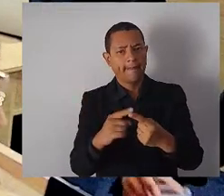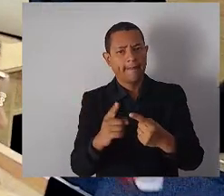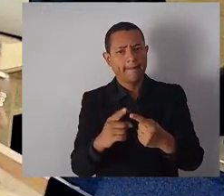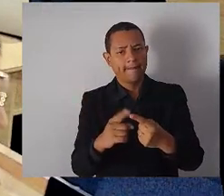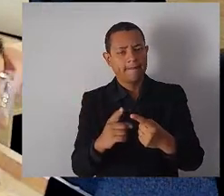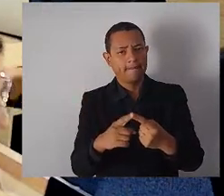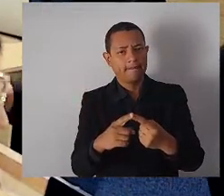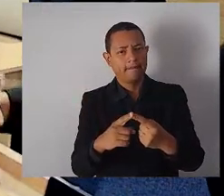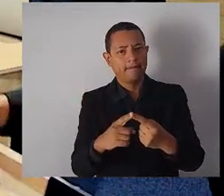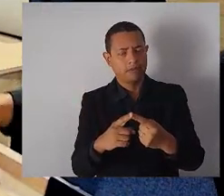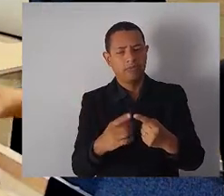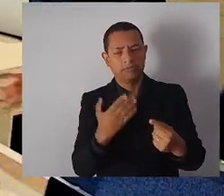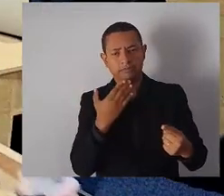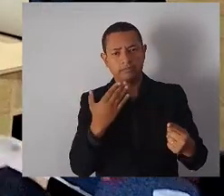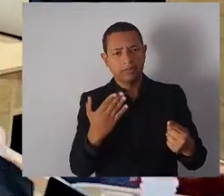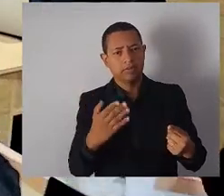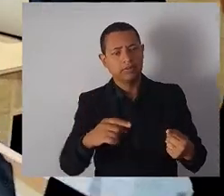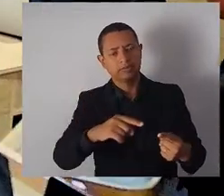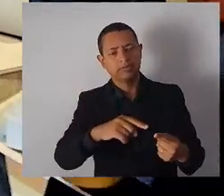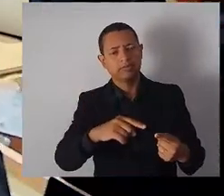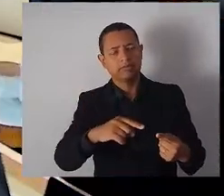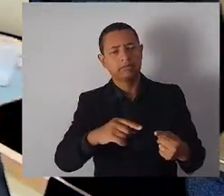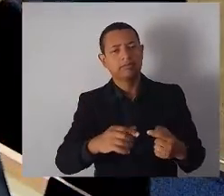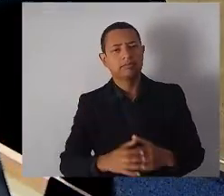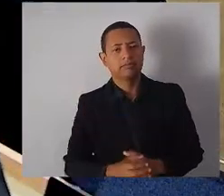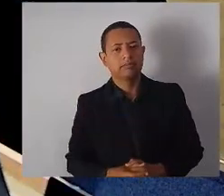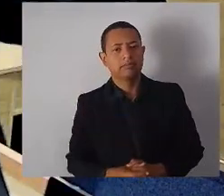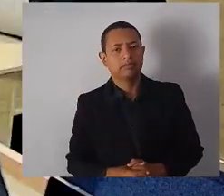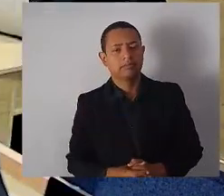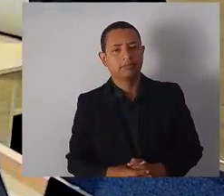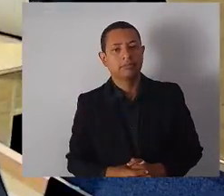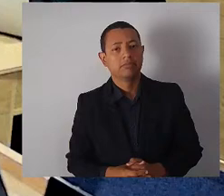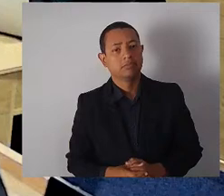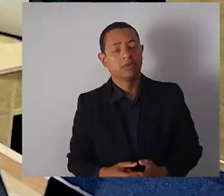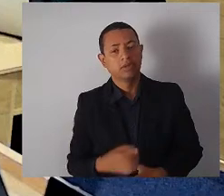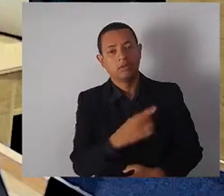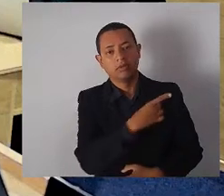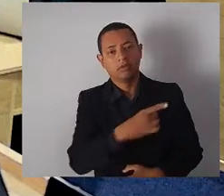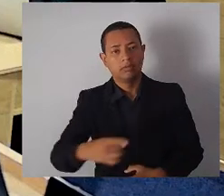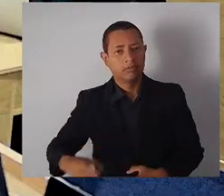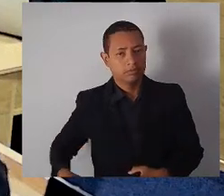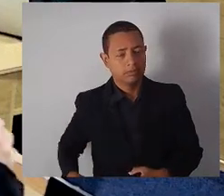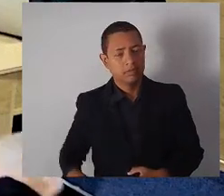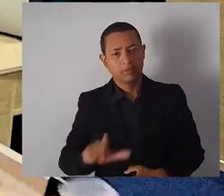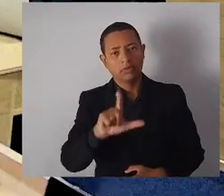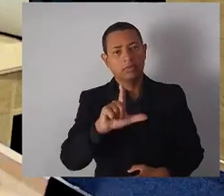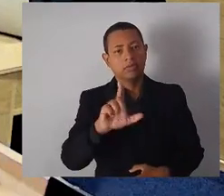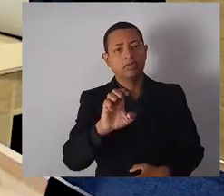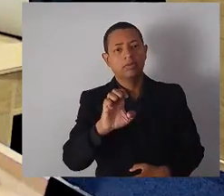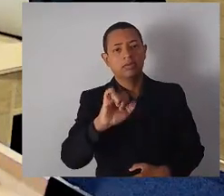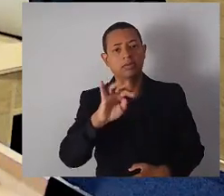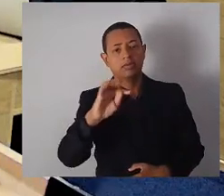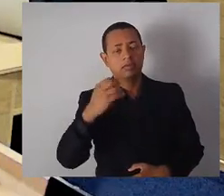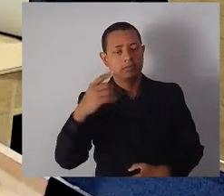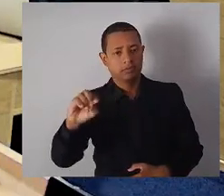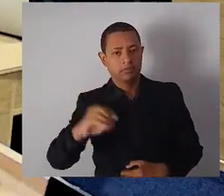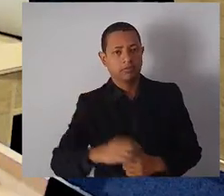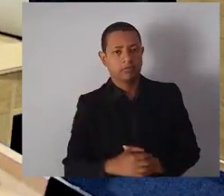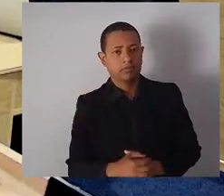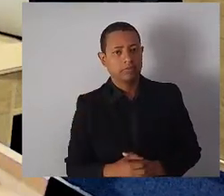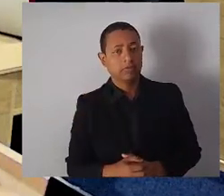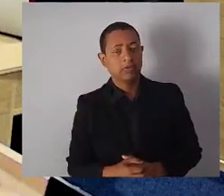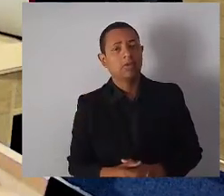ora requerido, mas na então requerente, o deputado Evandro Leitão, ele pediu que